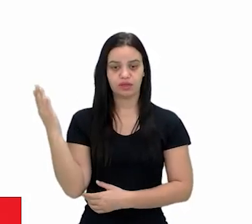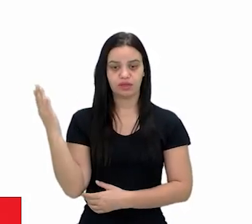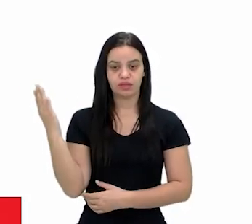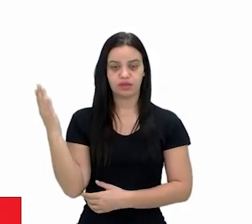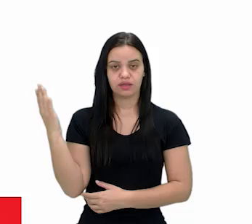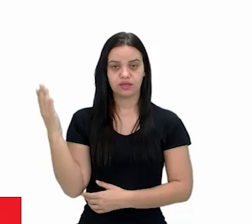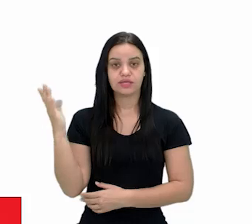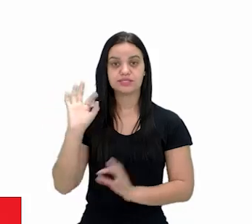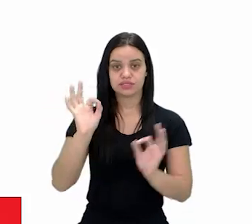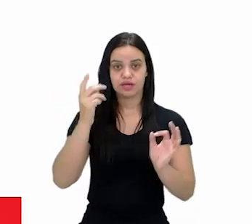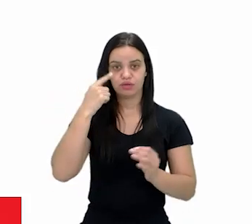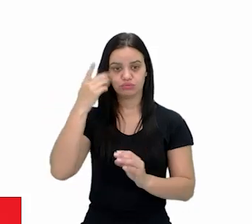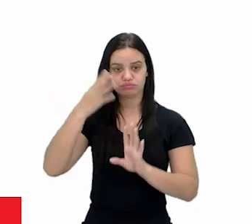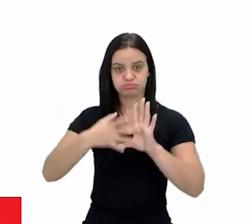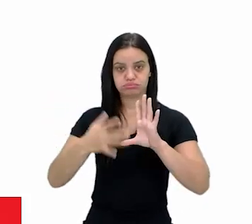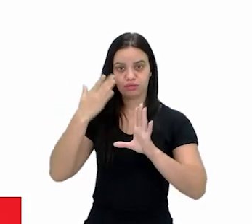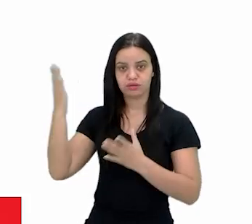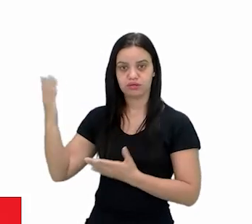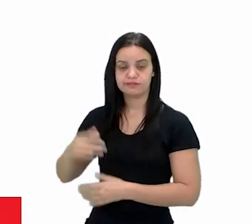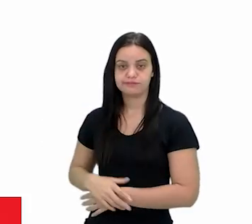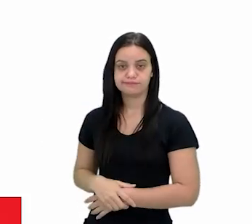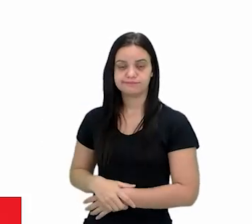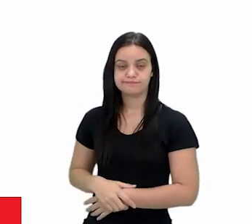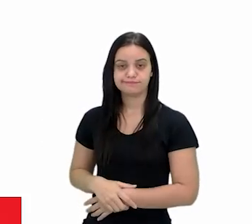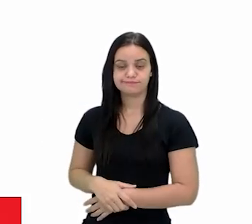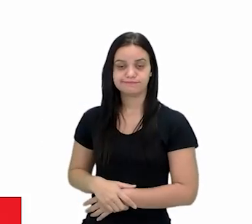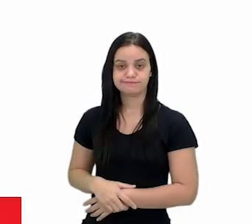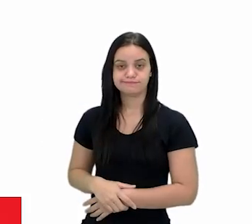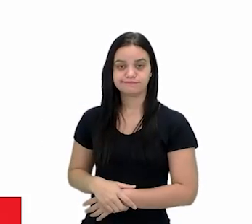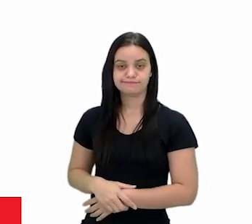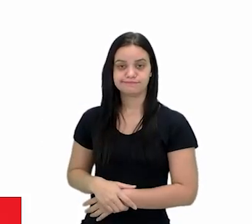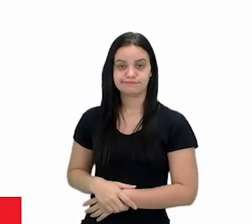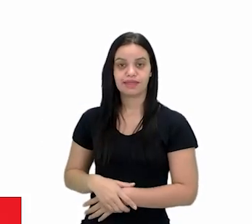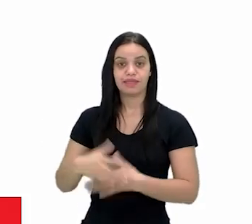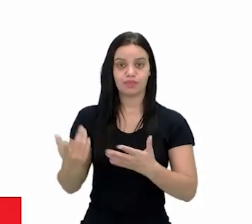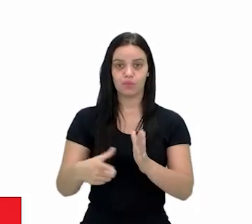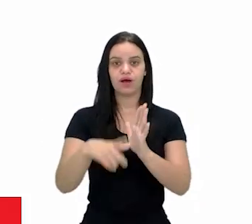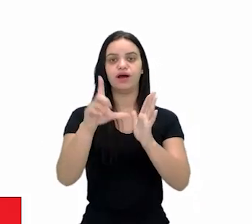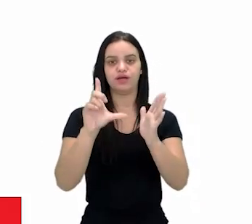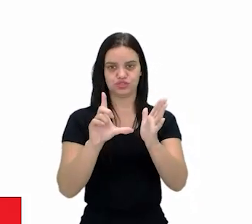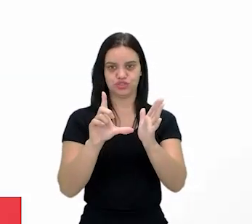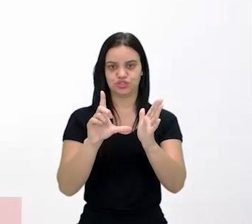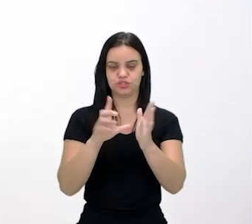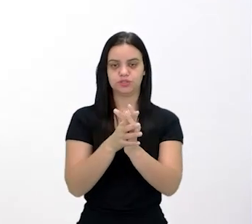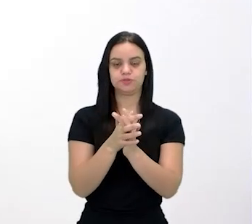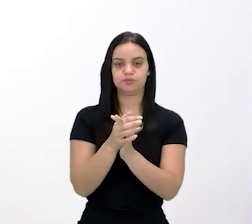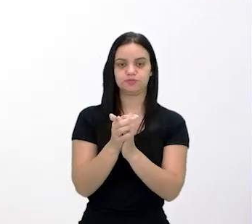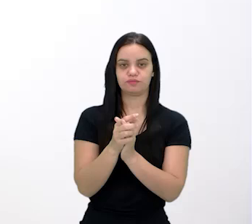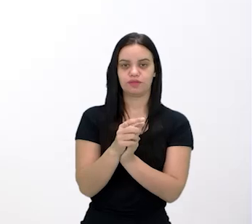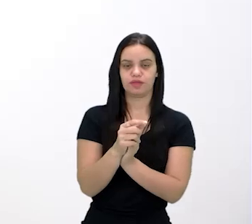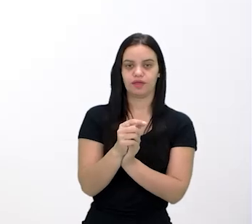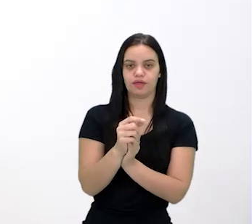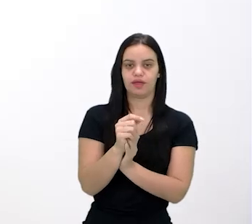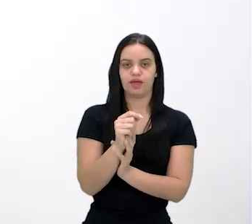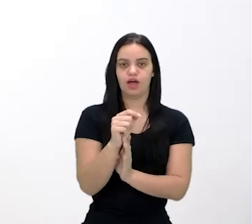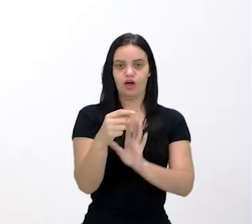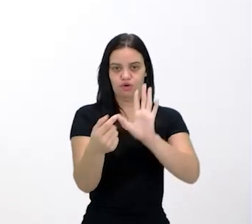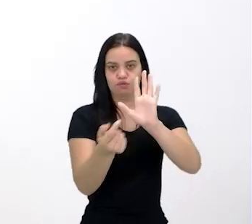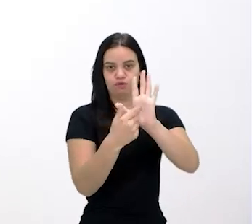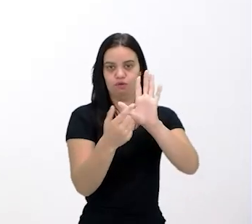de Graciano Ramos, tá? Câmera 3. Então, antes de... eu gostaria de colocar